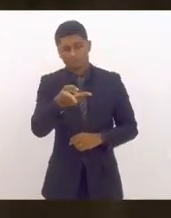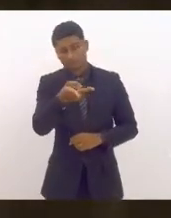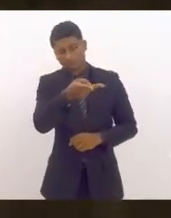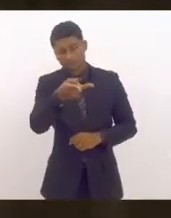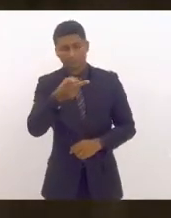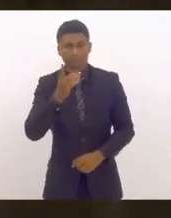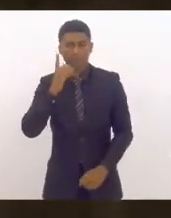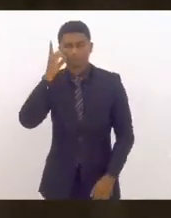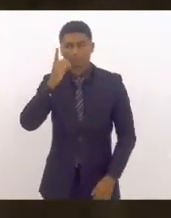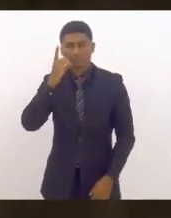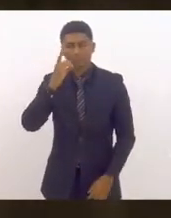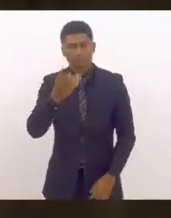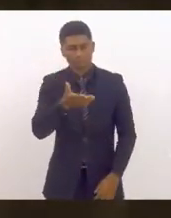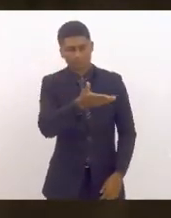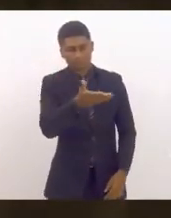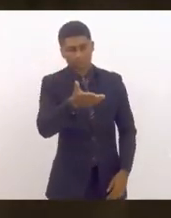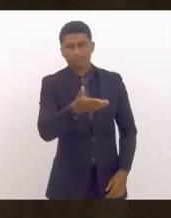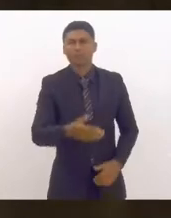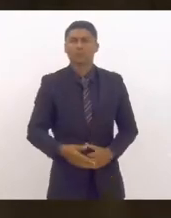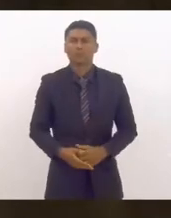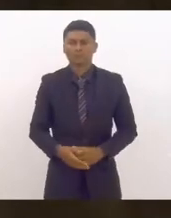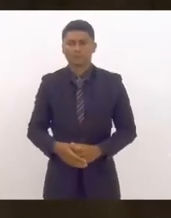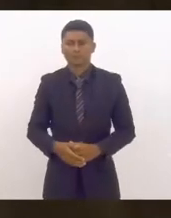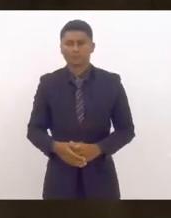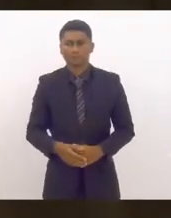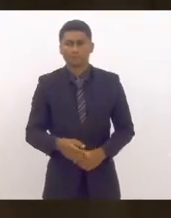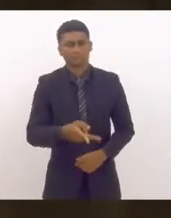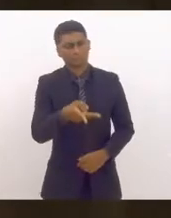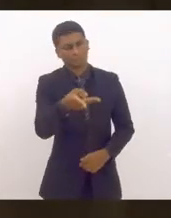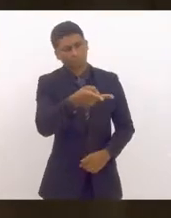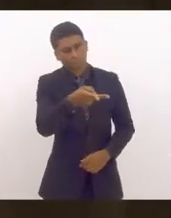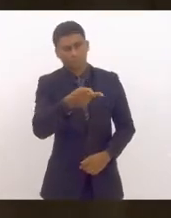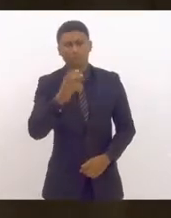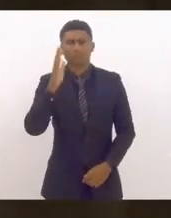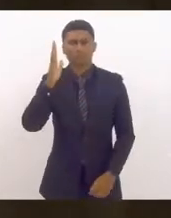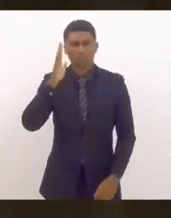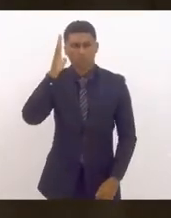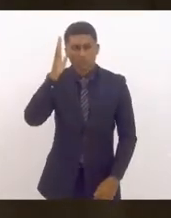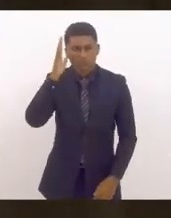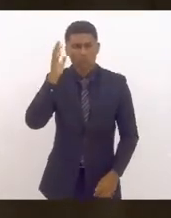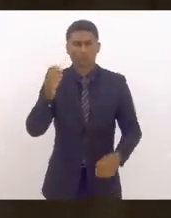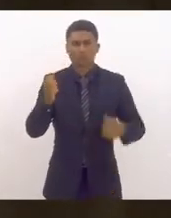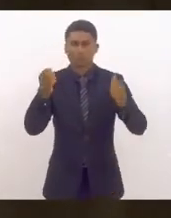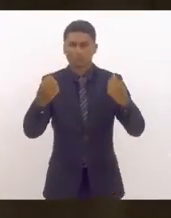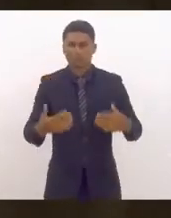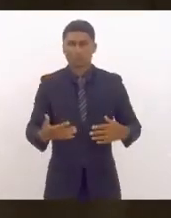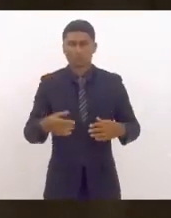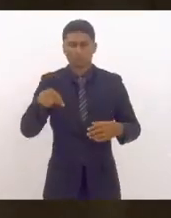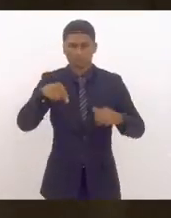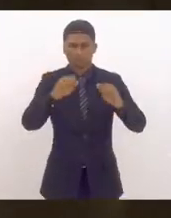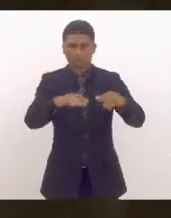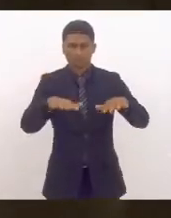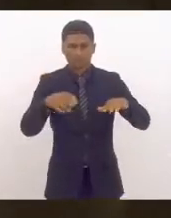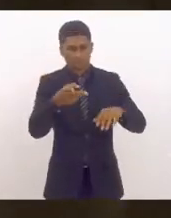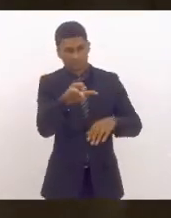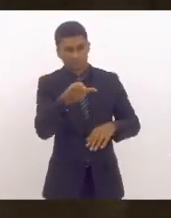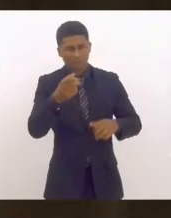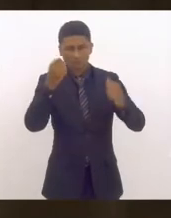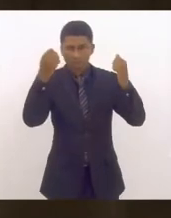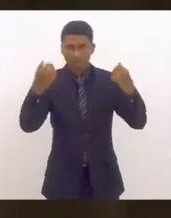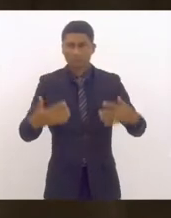enfermeira Rejane, fizeram a sustentação aqui no plenário